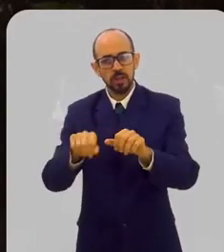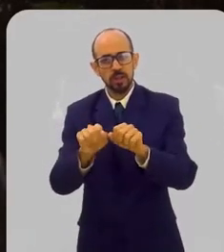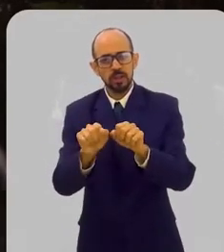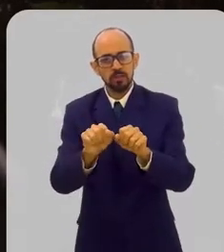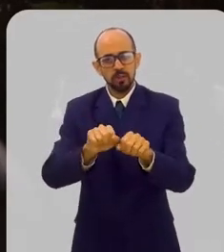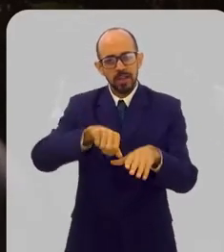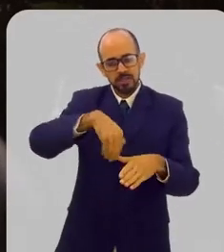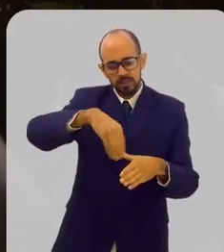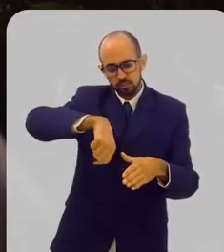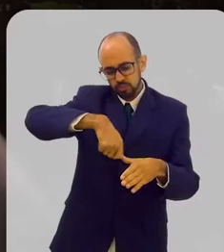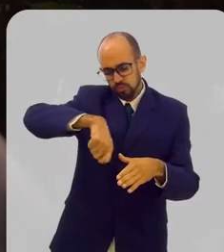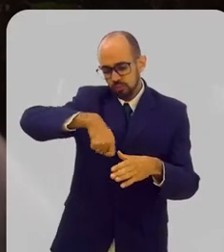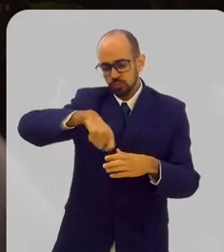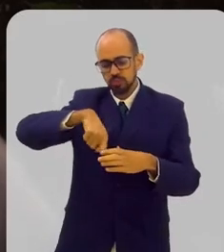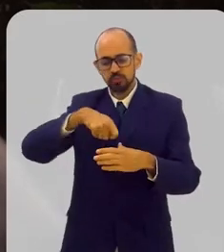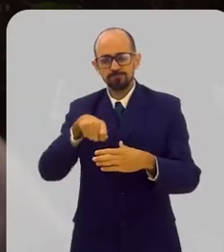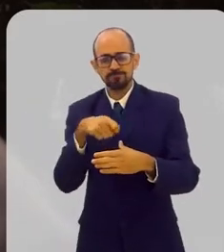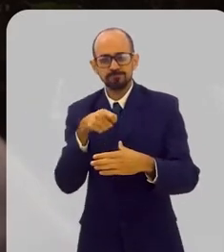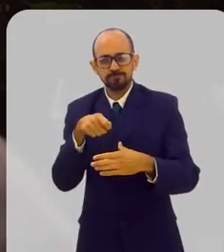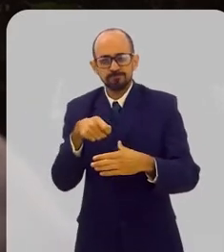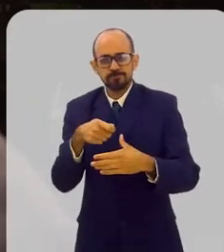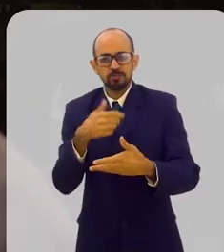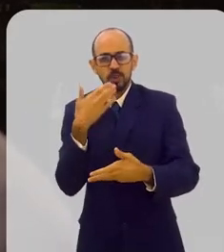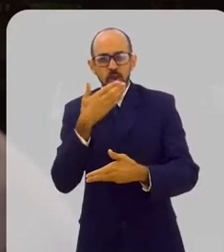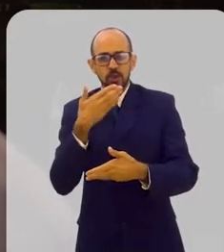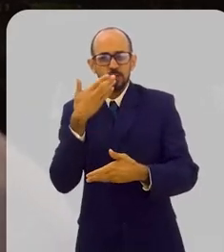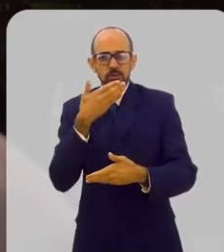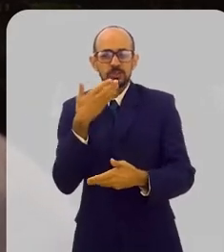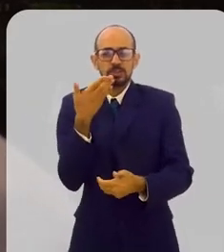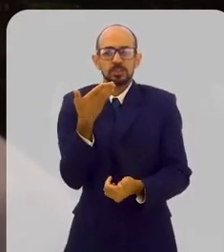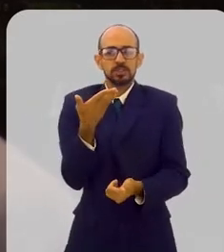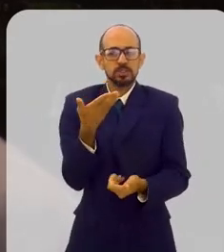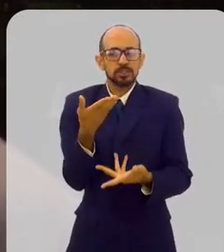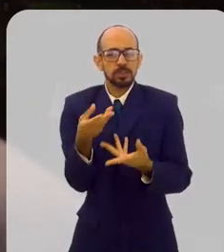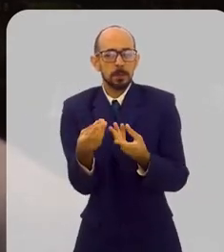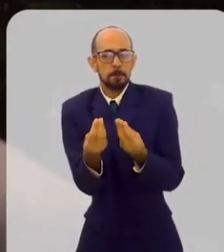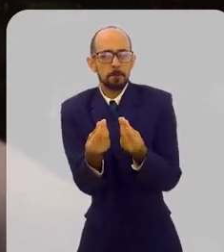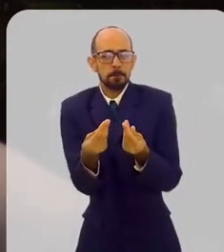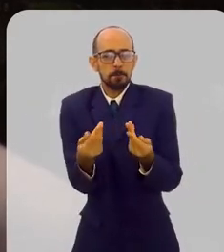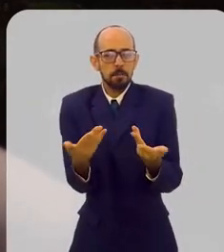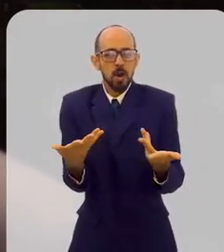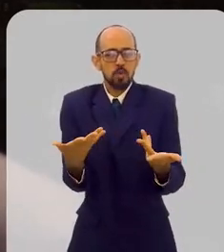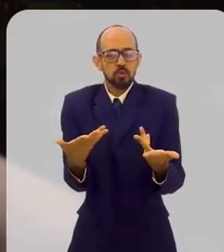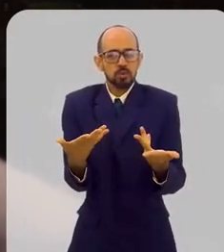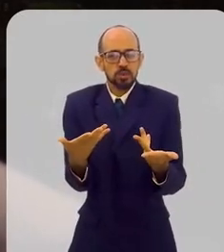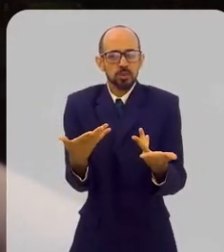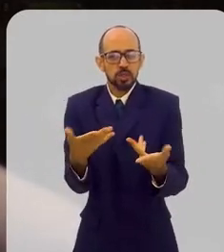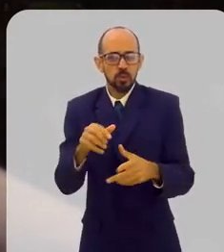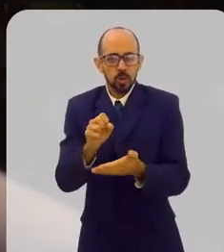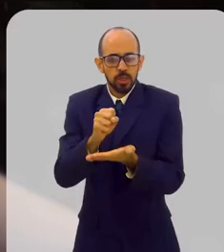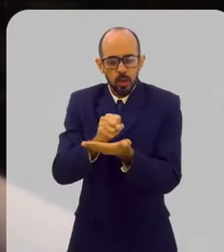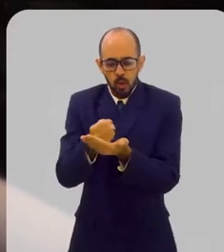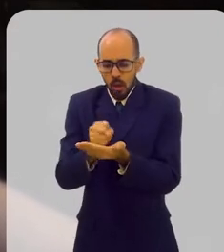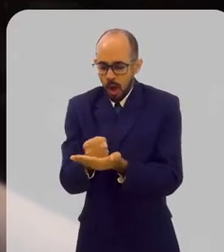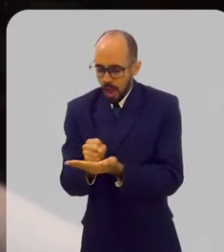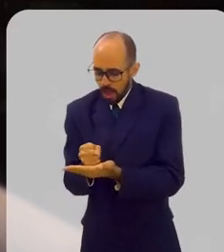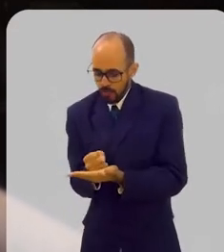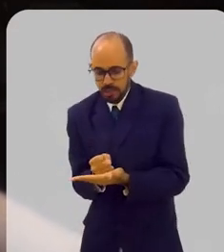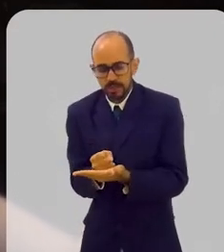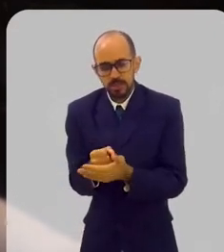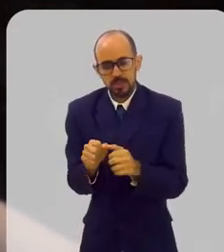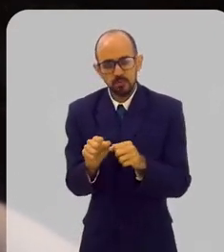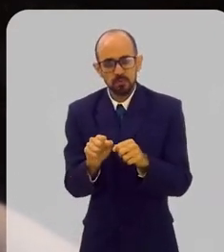fazem doces, comidas, mãos que, quando estão com ervas,